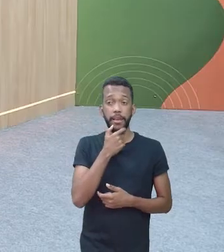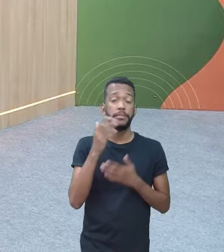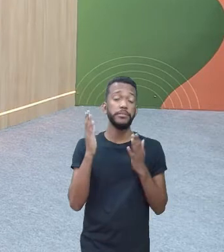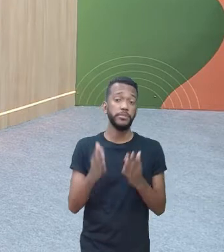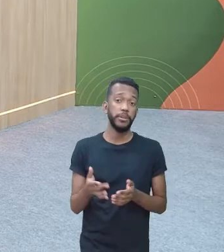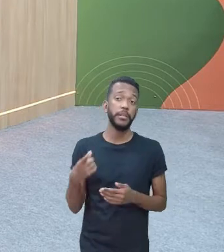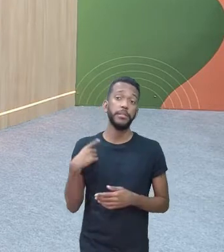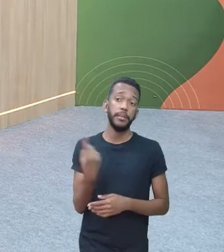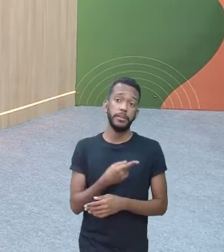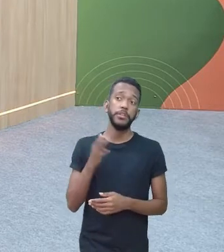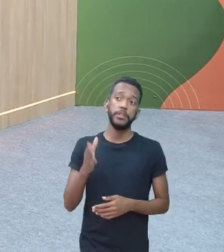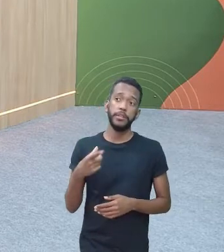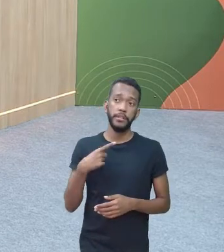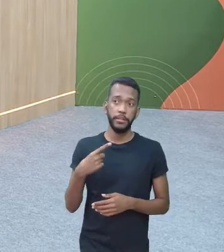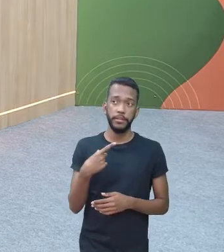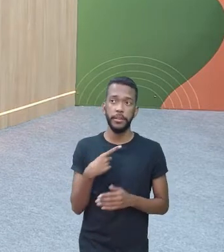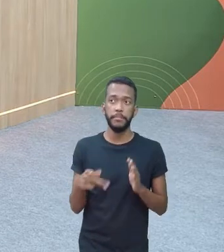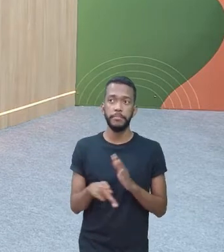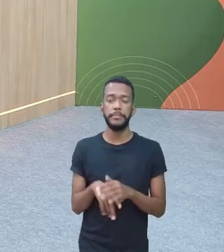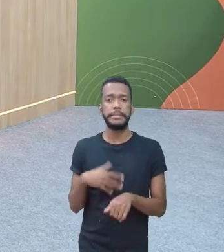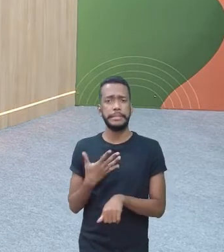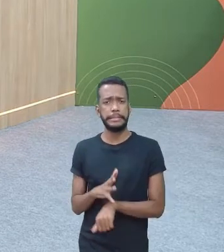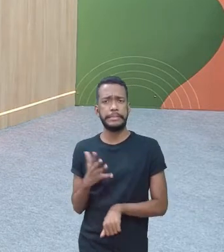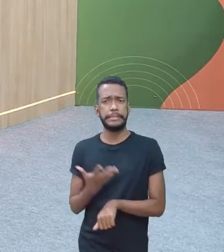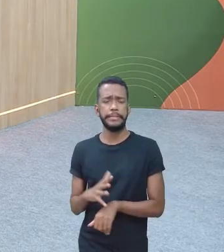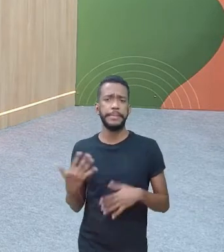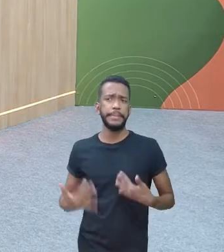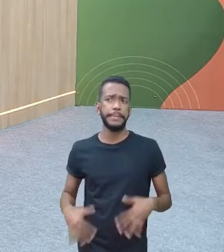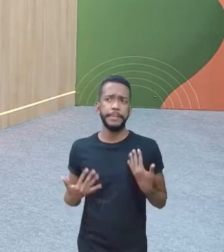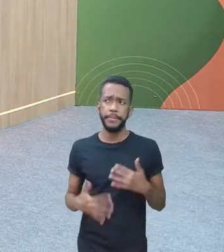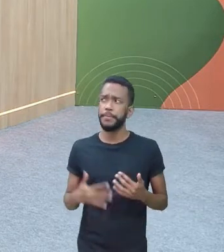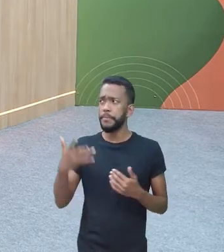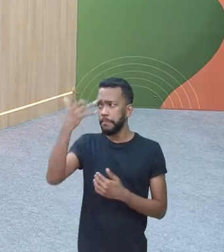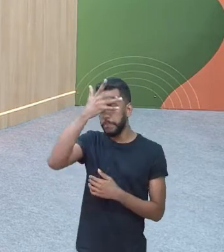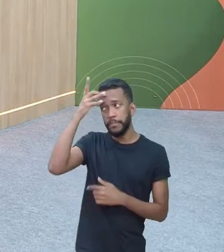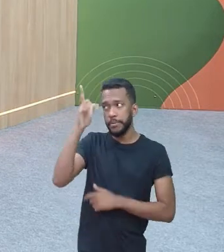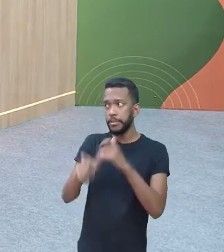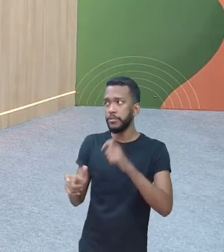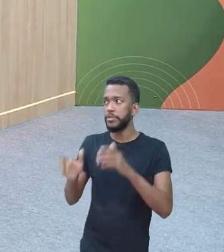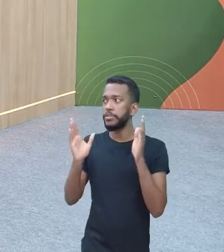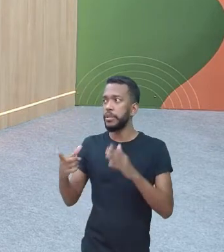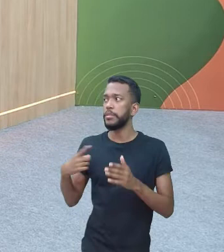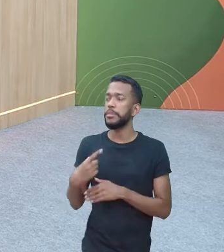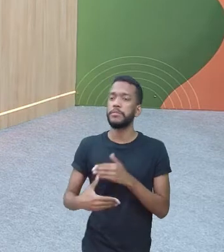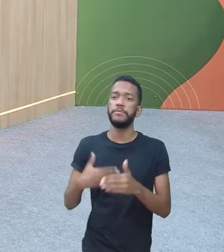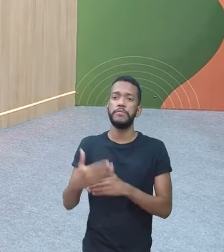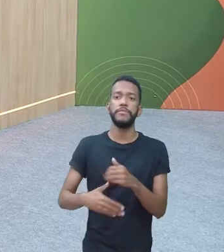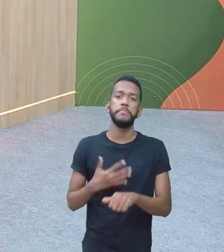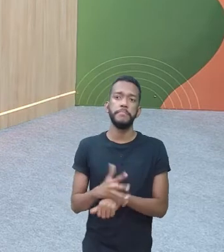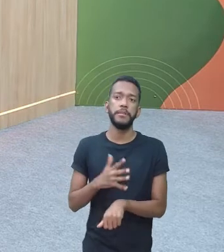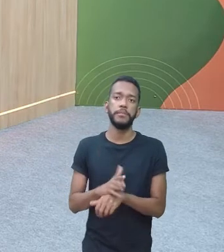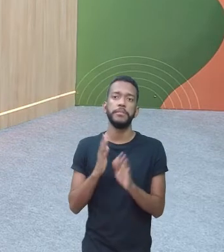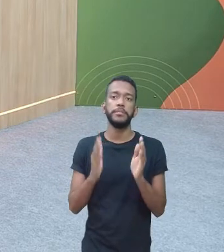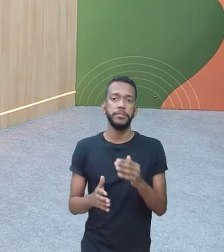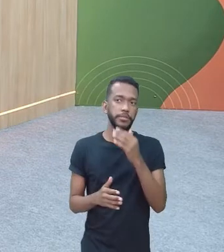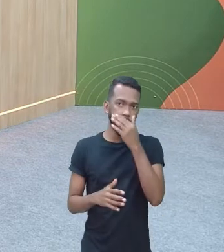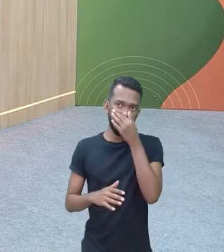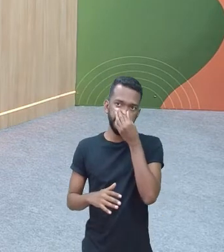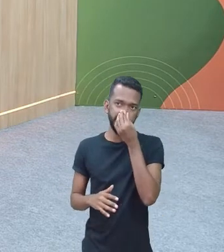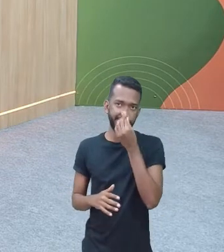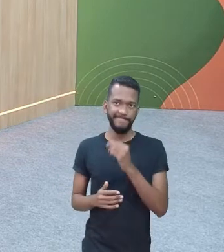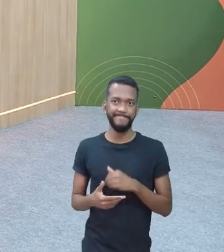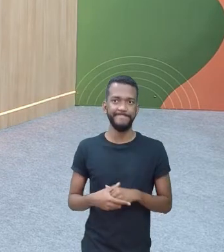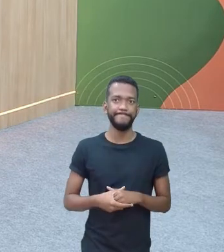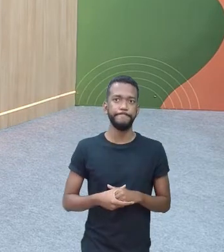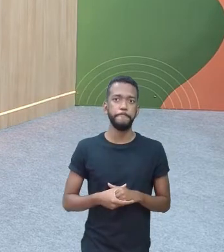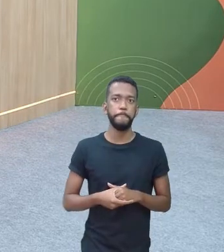ele começou a treinar com essas pessoas e fazer com que essas pessoas fossem desenvolvendo as práticas, né? Essas práticas